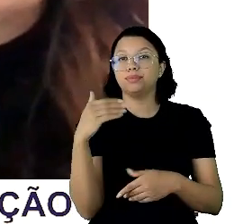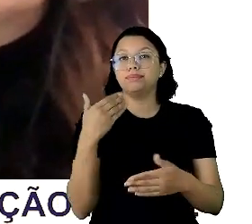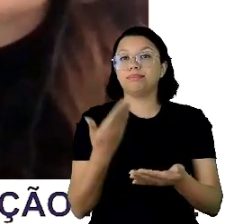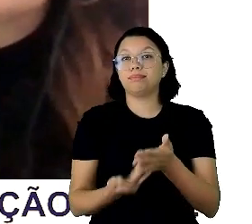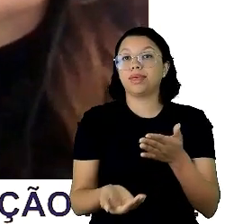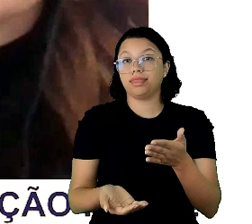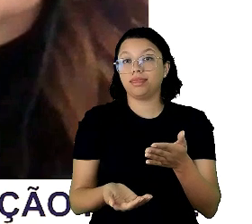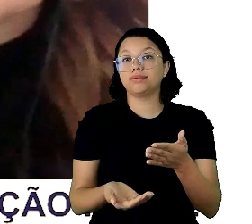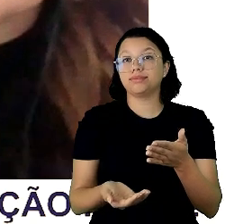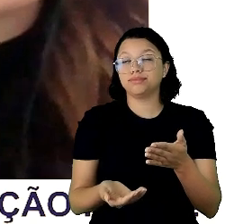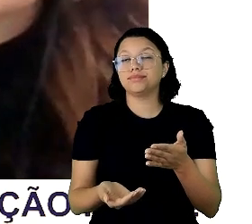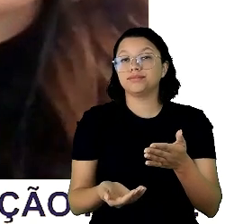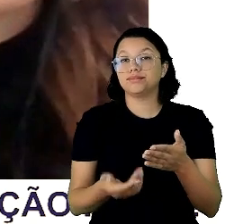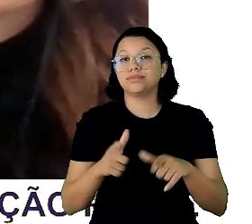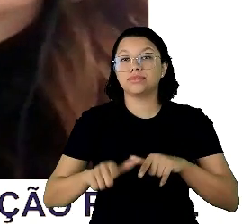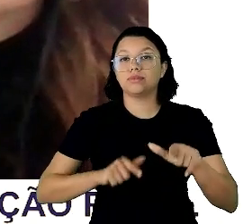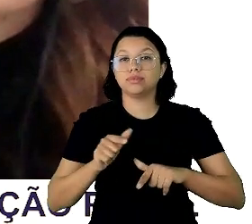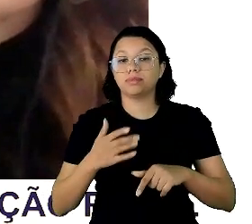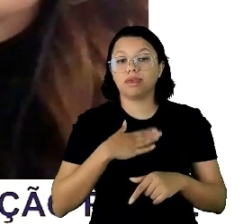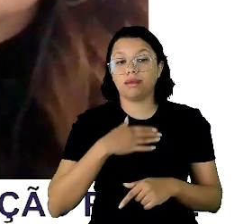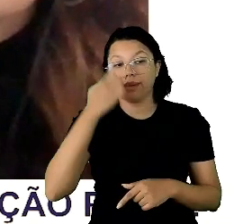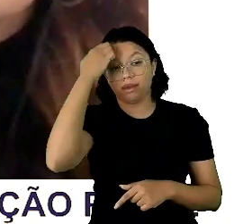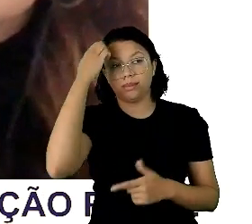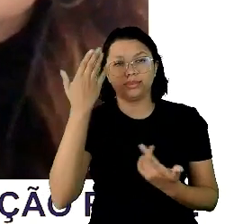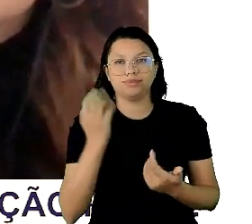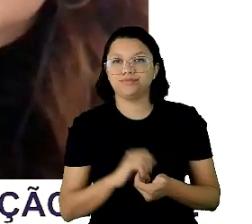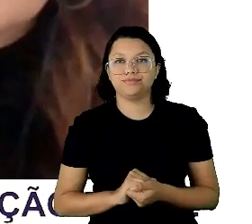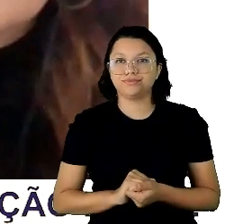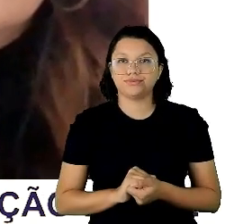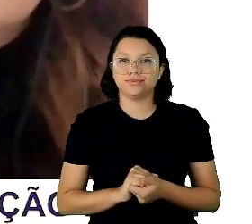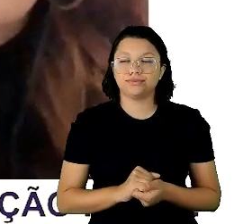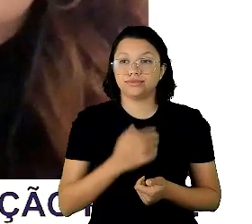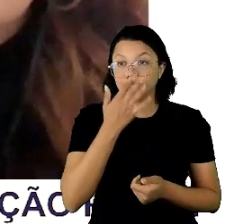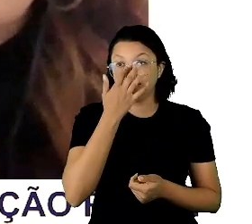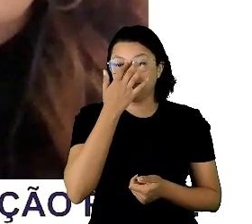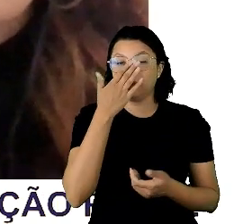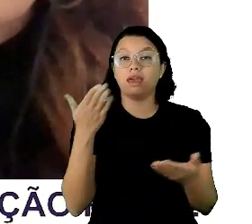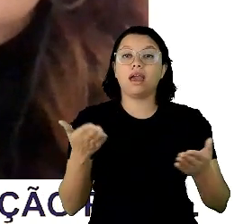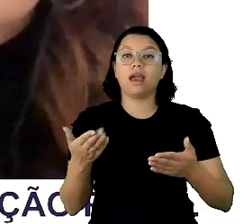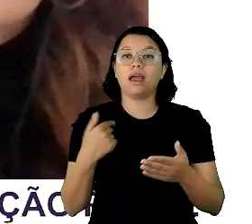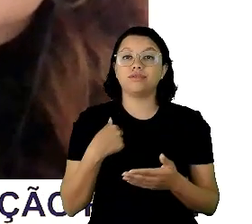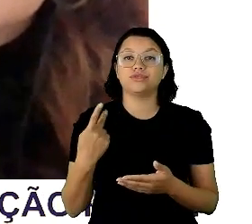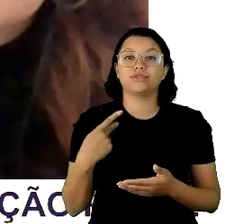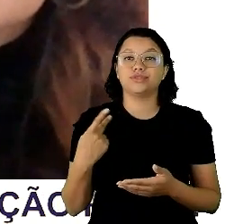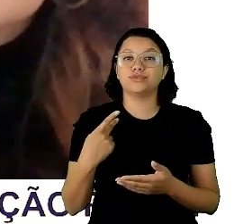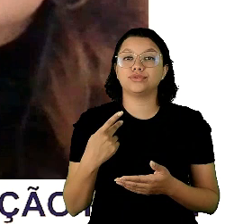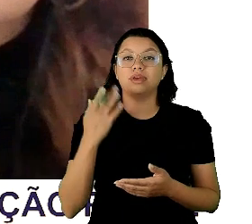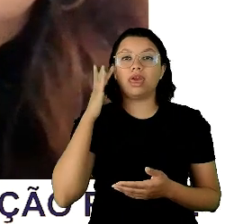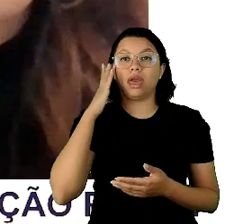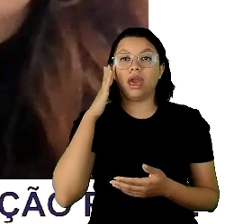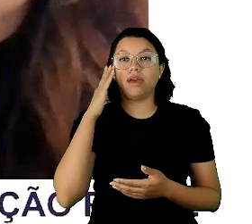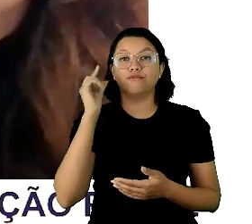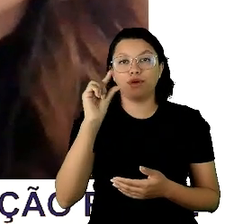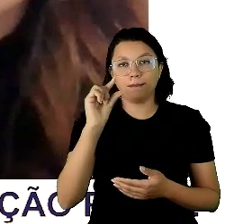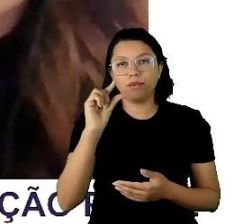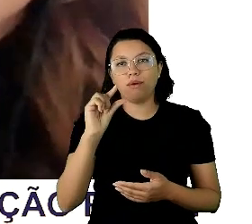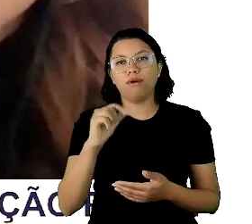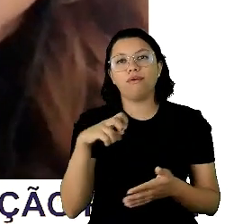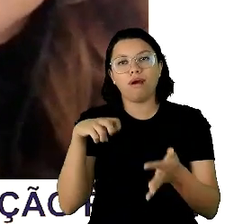né? Pelo emprego perdido. E a gente aqui do outro lado acha que foi pouco até, né?